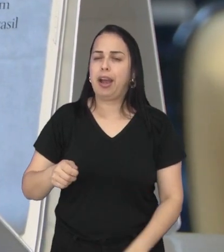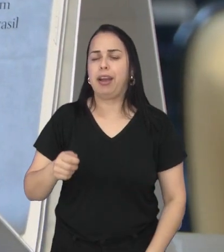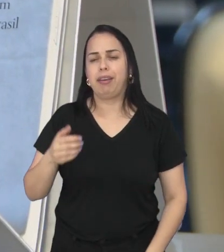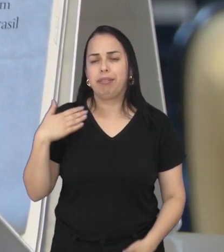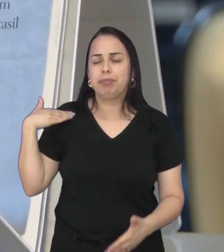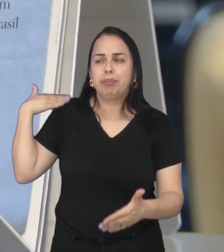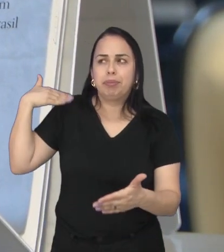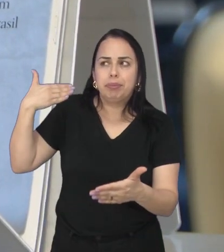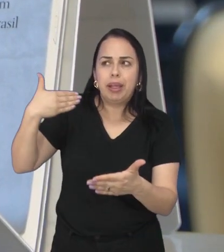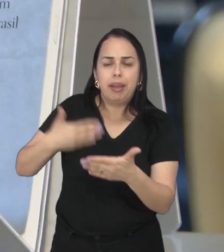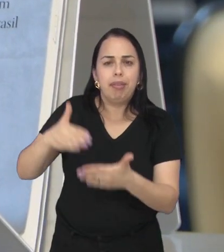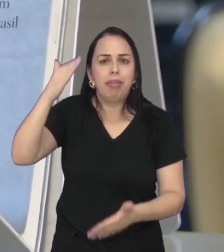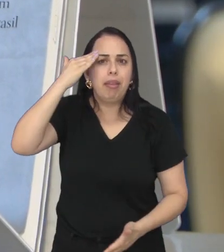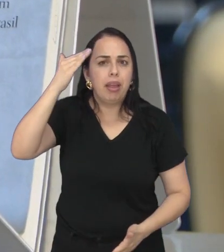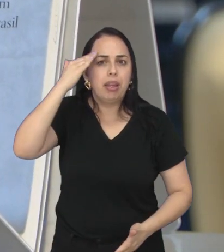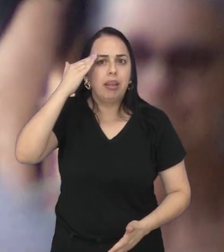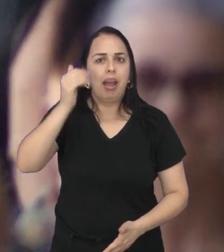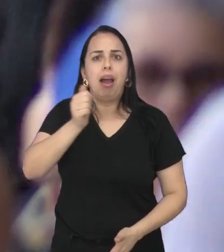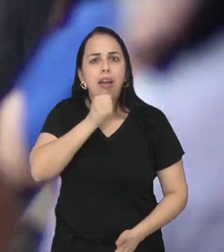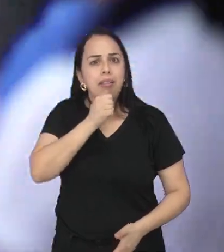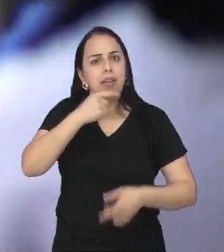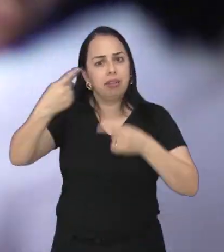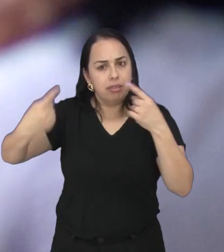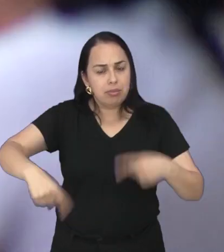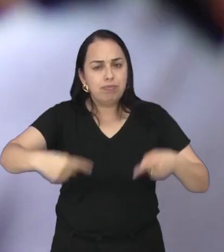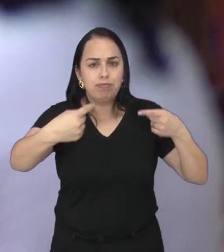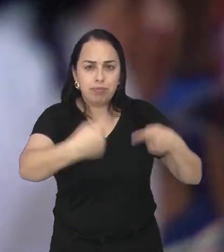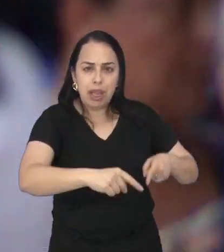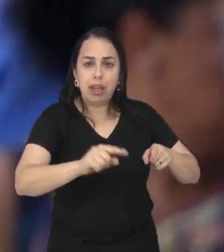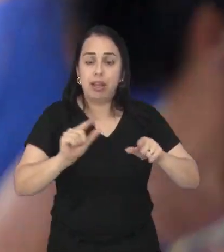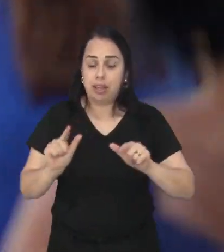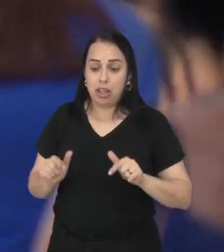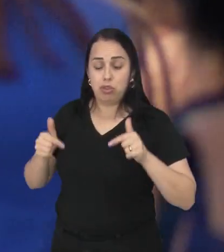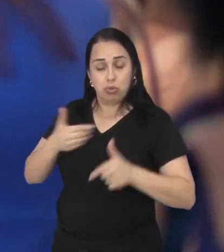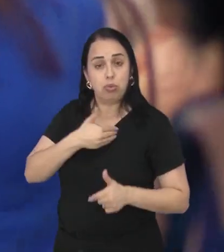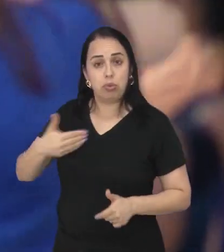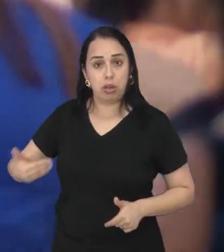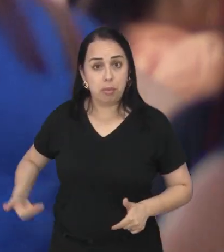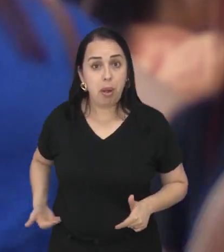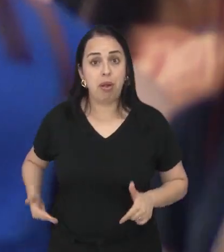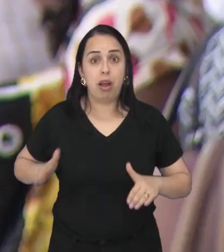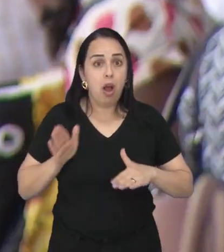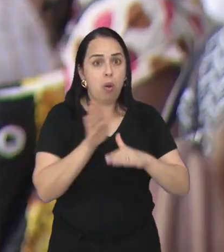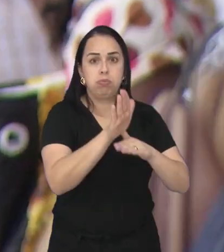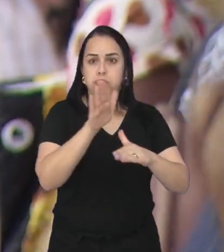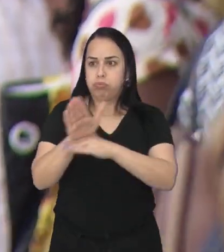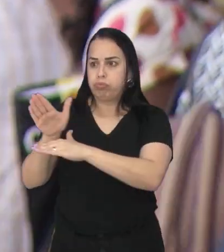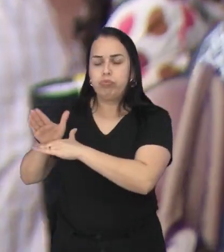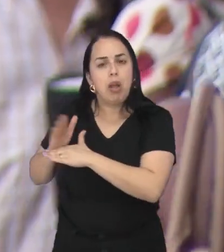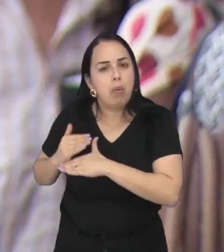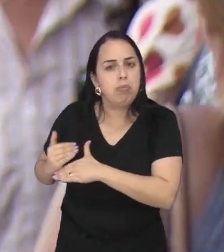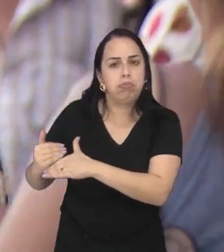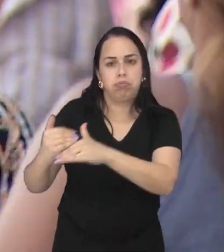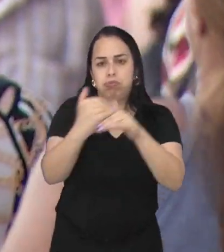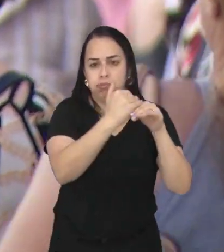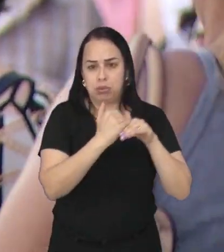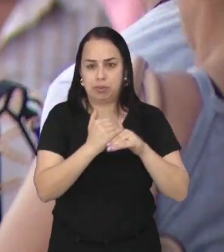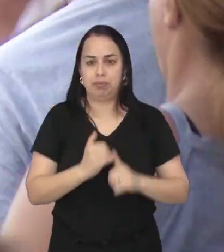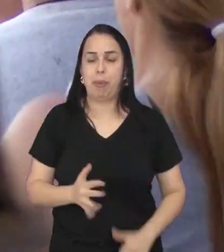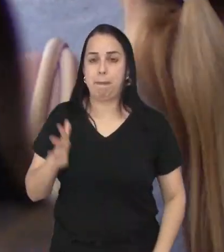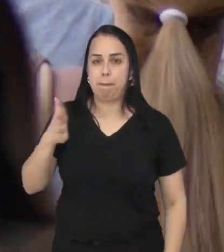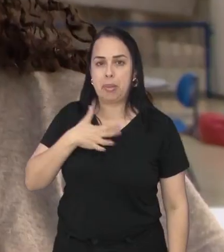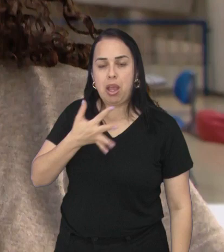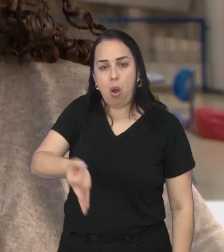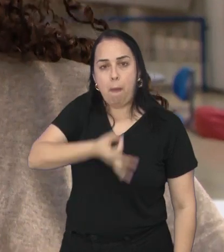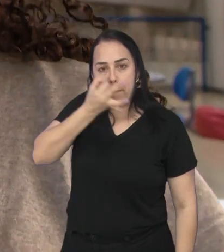que ainda existem desafios para que as políticas públicas possam alcançar a população de maneira mais